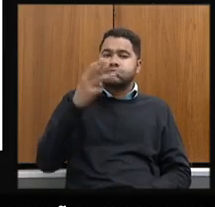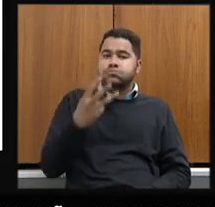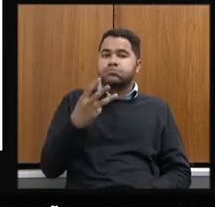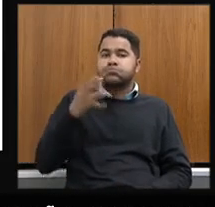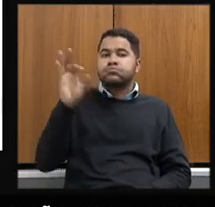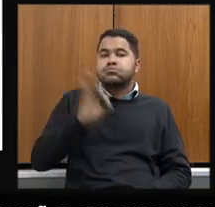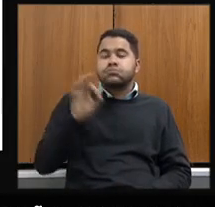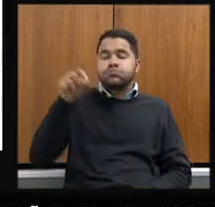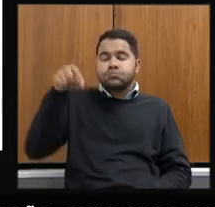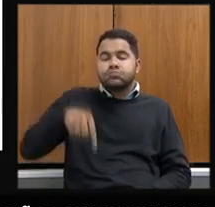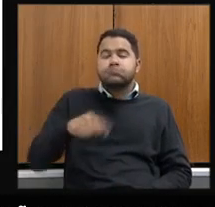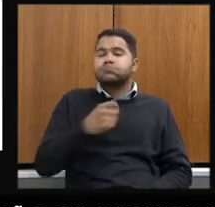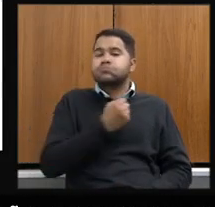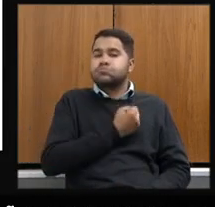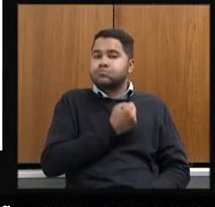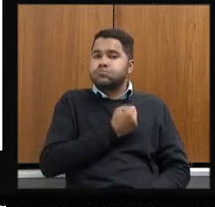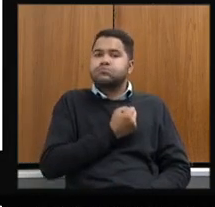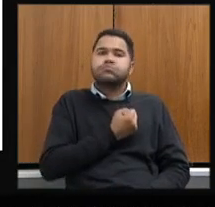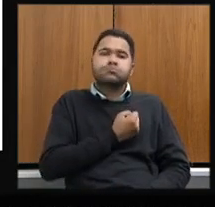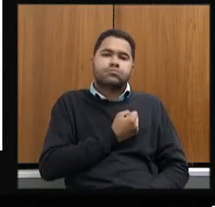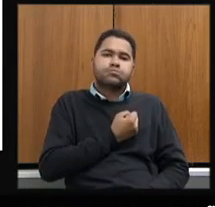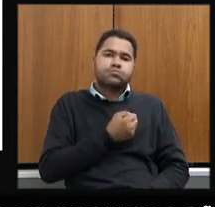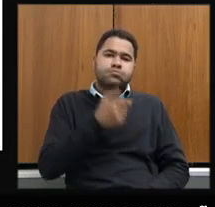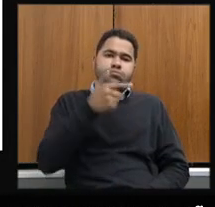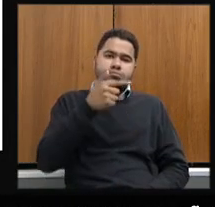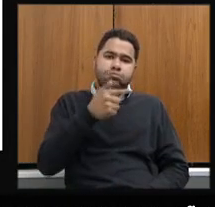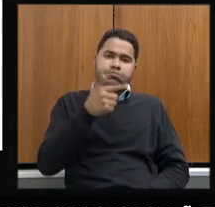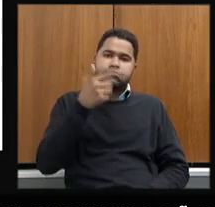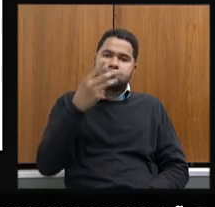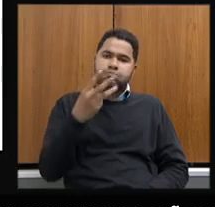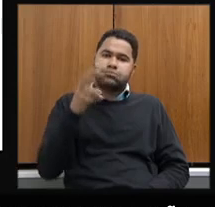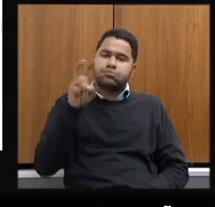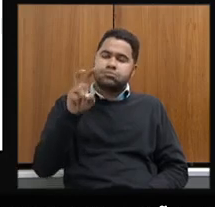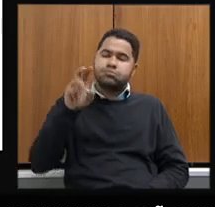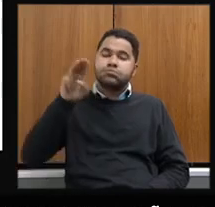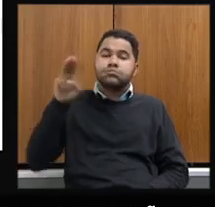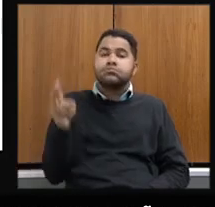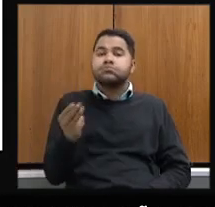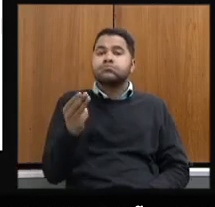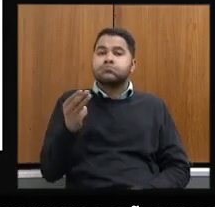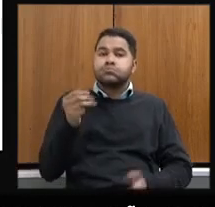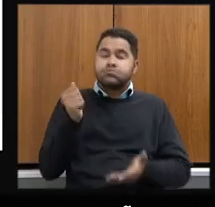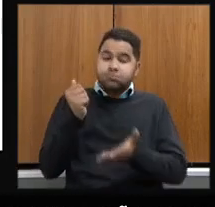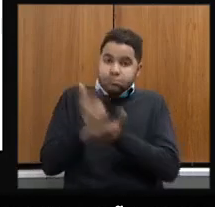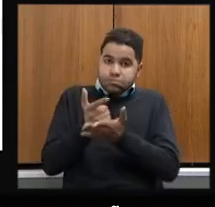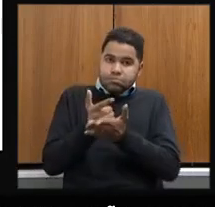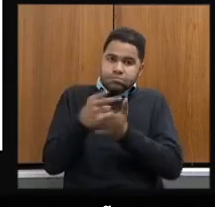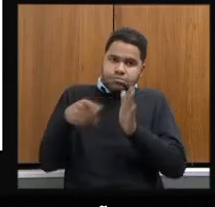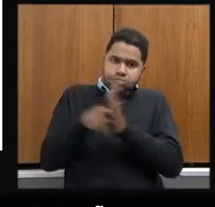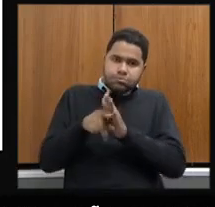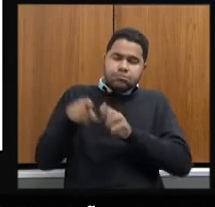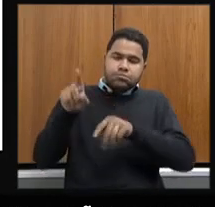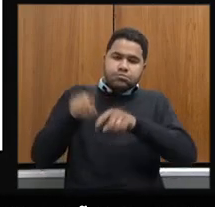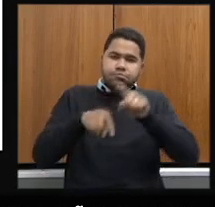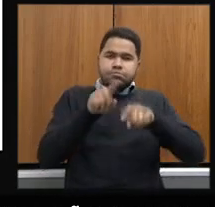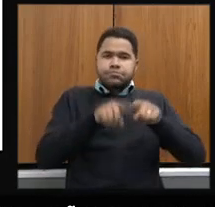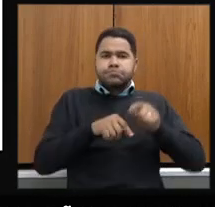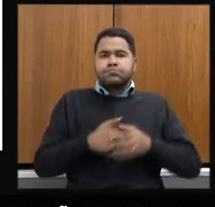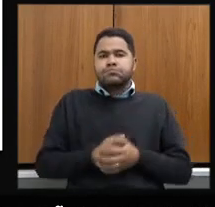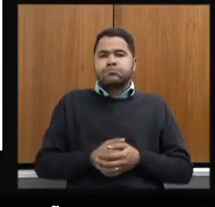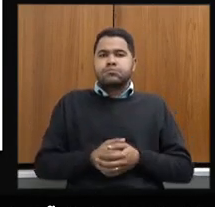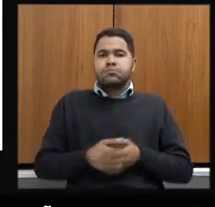deste valor né então cinquenta por cento de 12 735 milhões que se referem a compra central de medicamentos